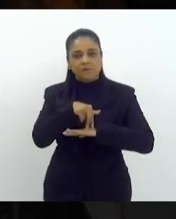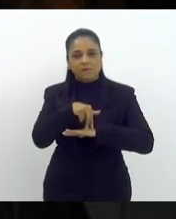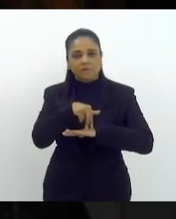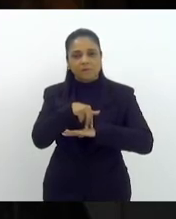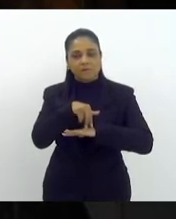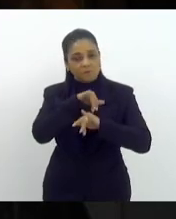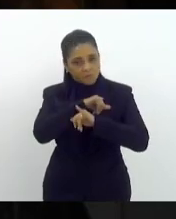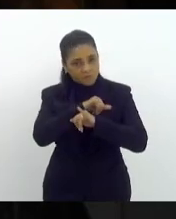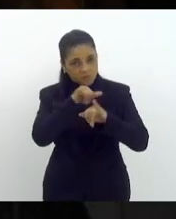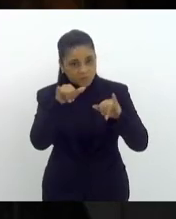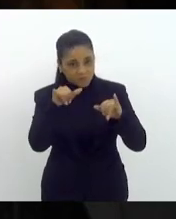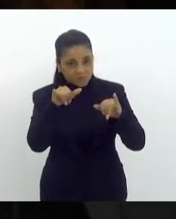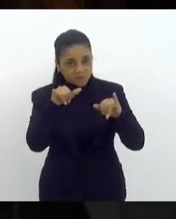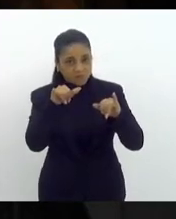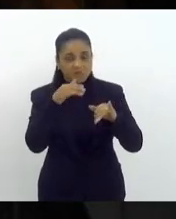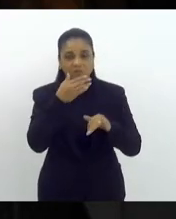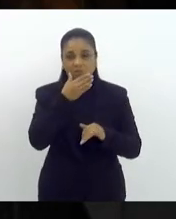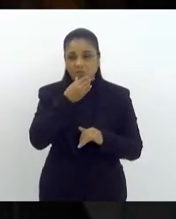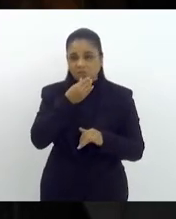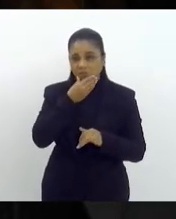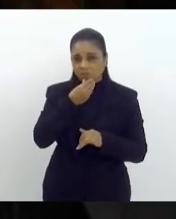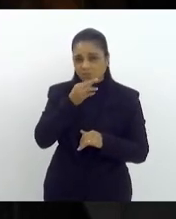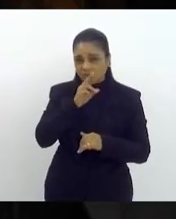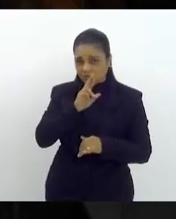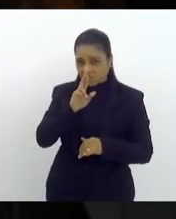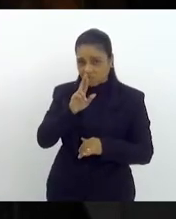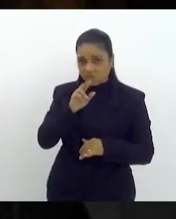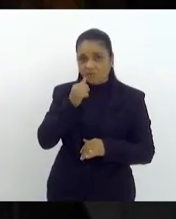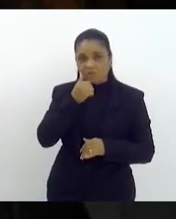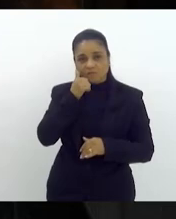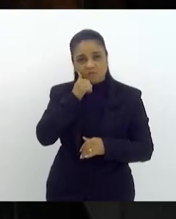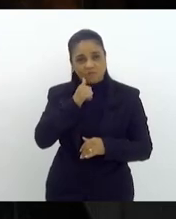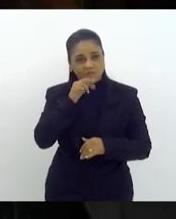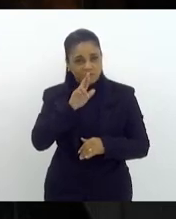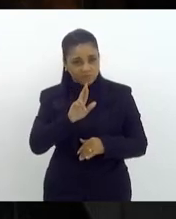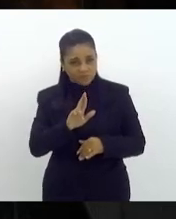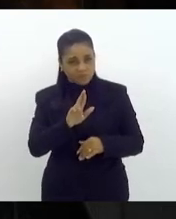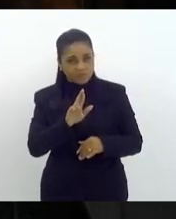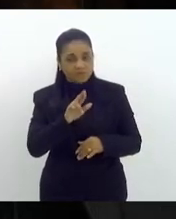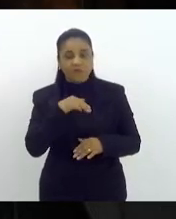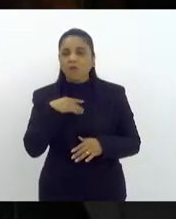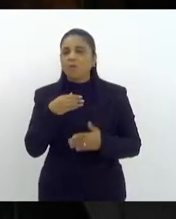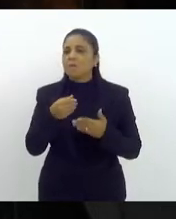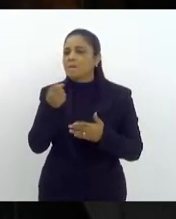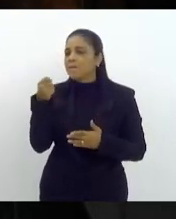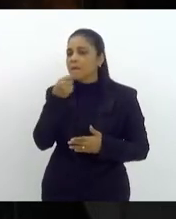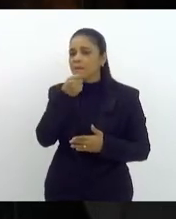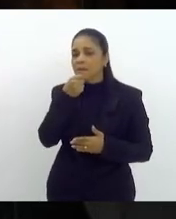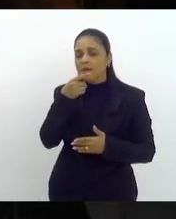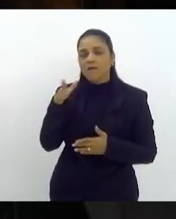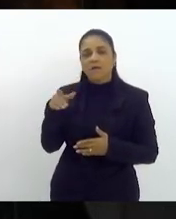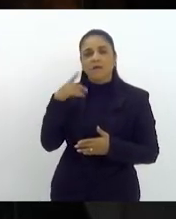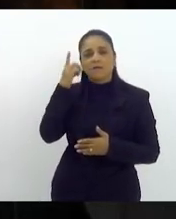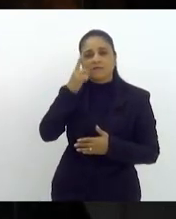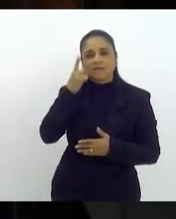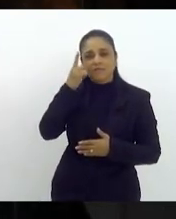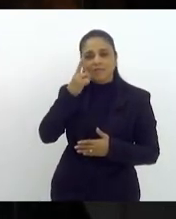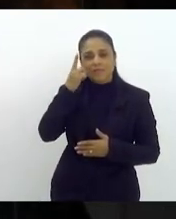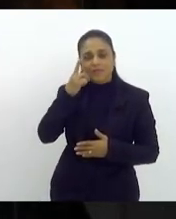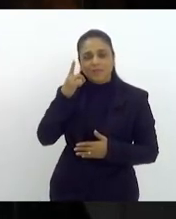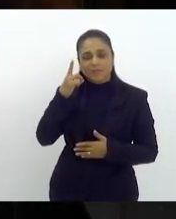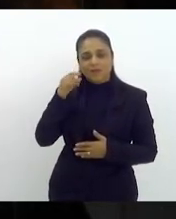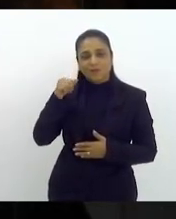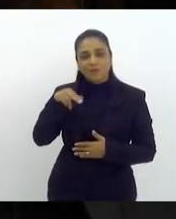aos senhores e senhores pois não Deputado Anderson Deputado uma parte favor dessa lembrança